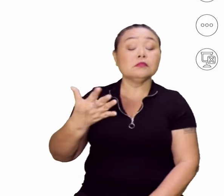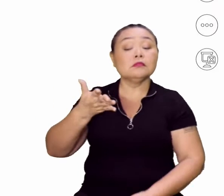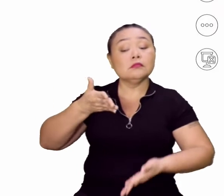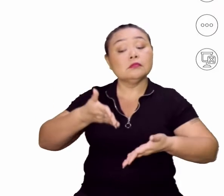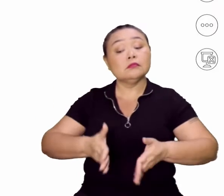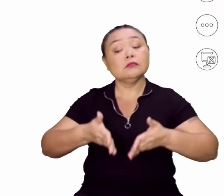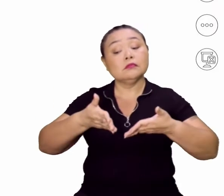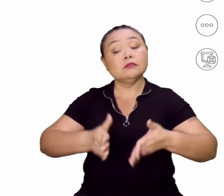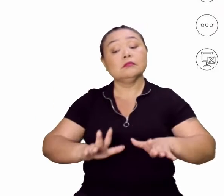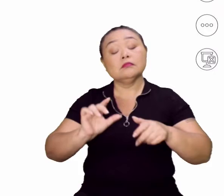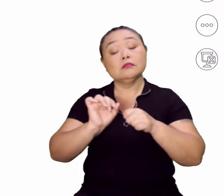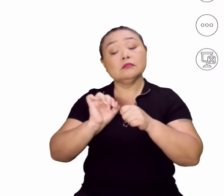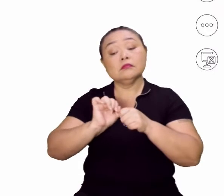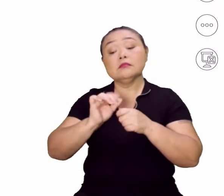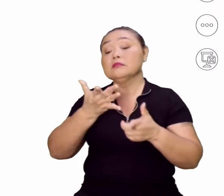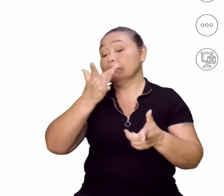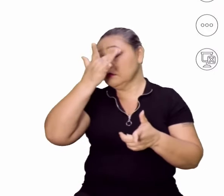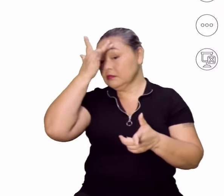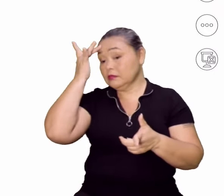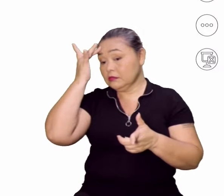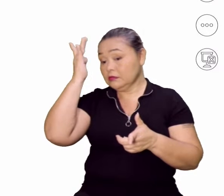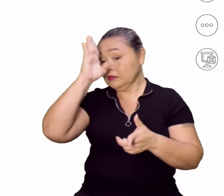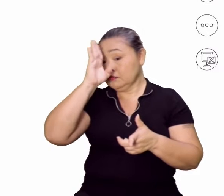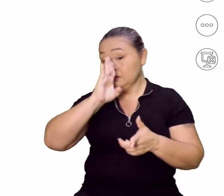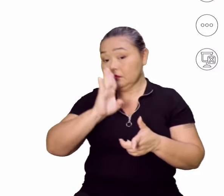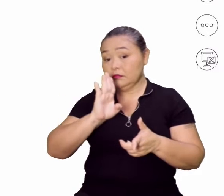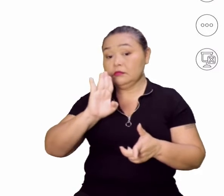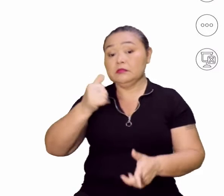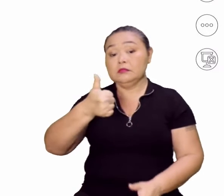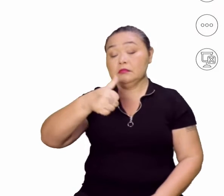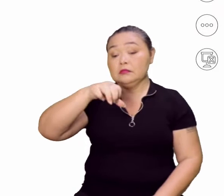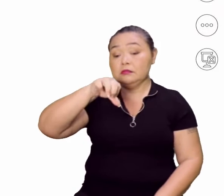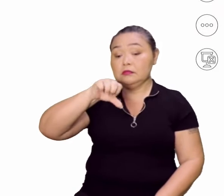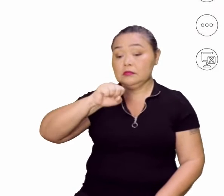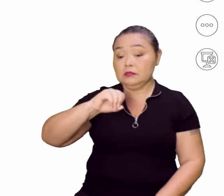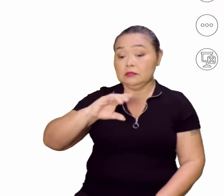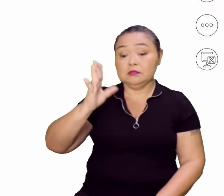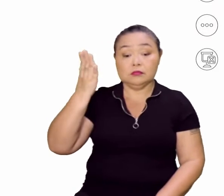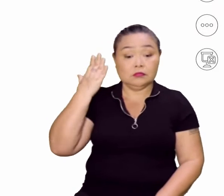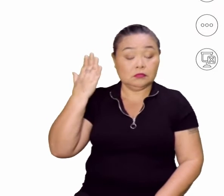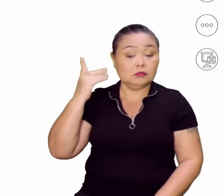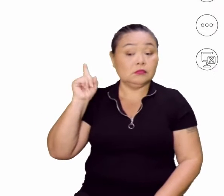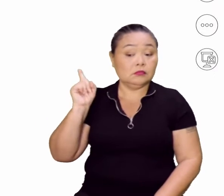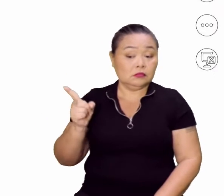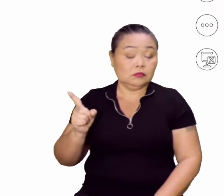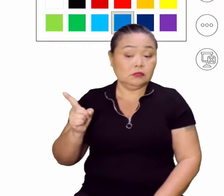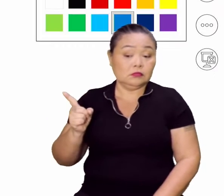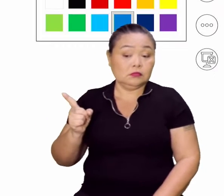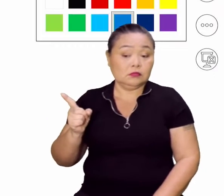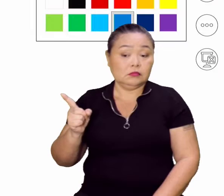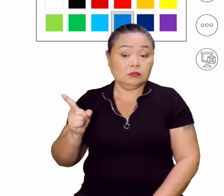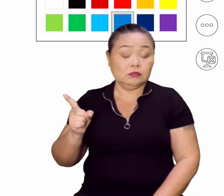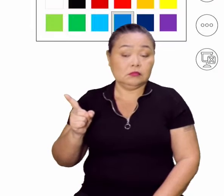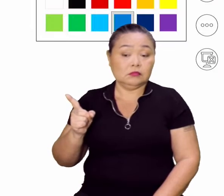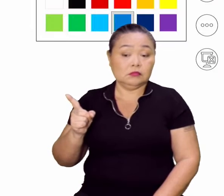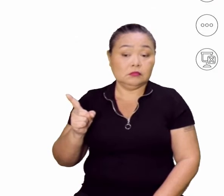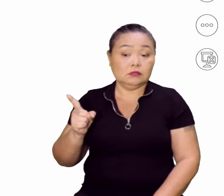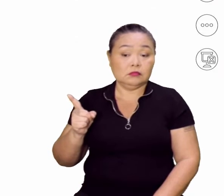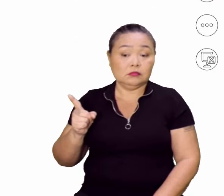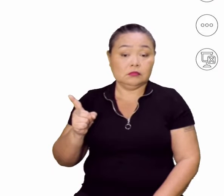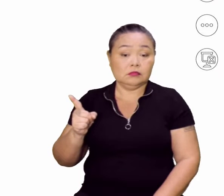nascer menos pessoas no Brasil do que em 1980, ok? E, para